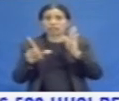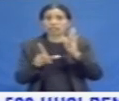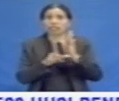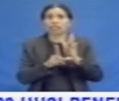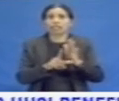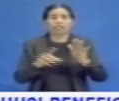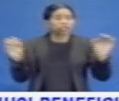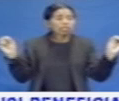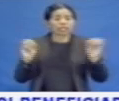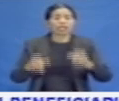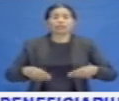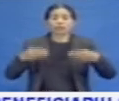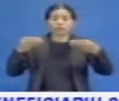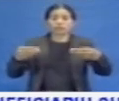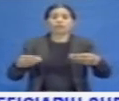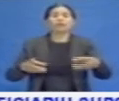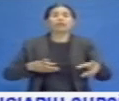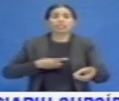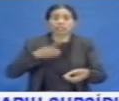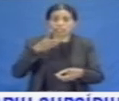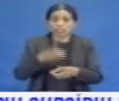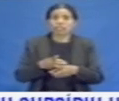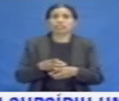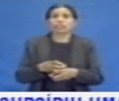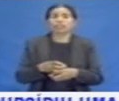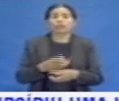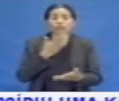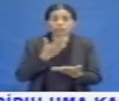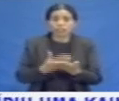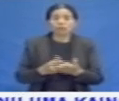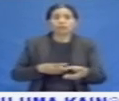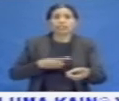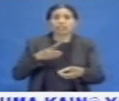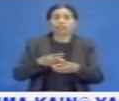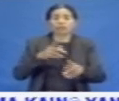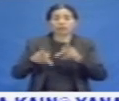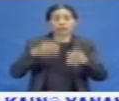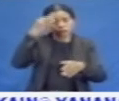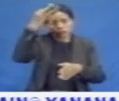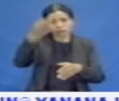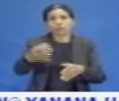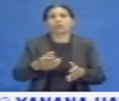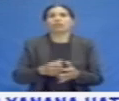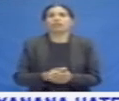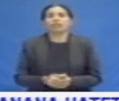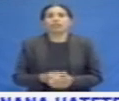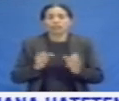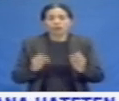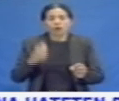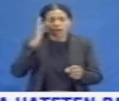nela e a benefício ba democracia e a futuro, não se produz de geração nebe o mindset, ka